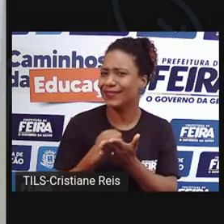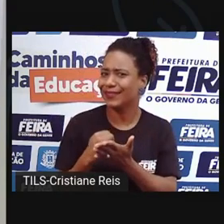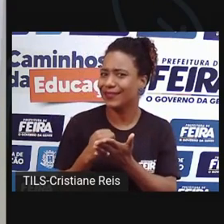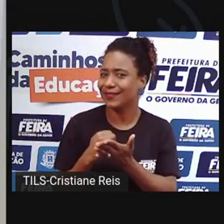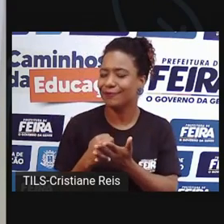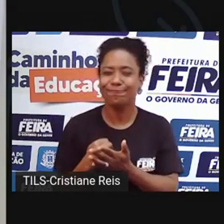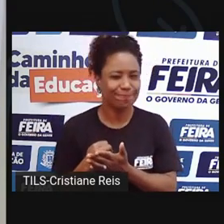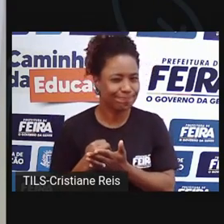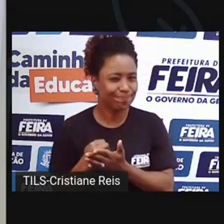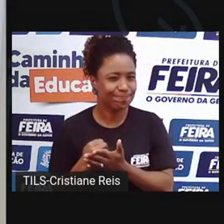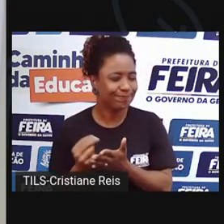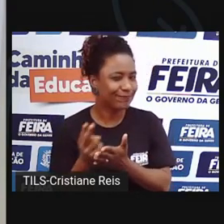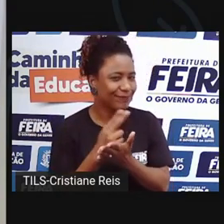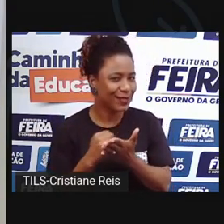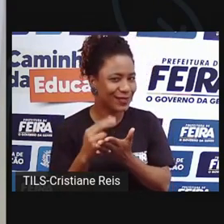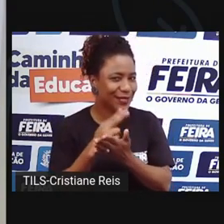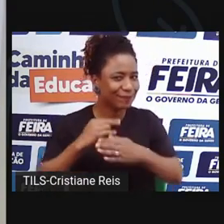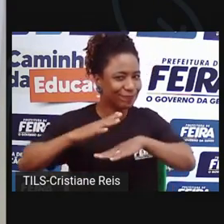gente fizer um desenho nosso?